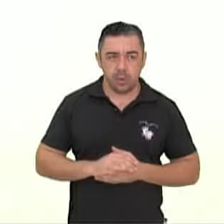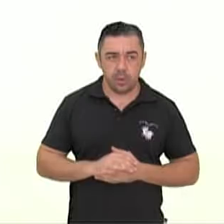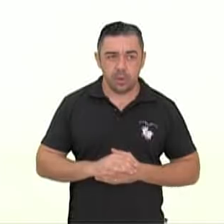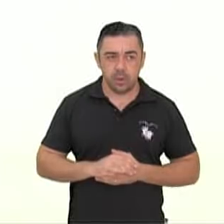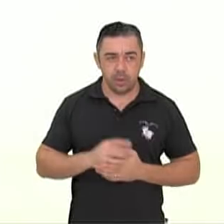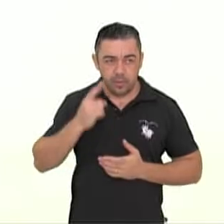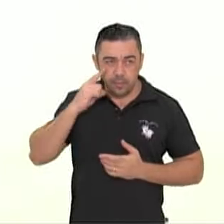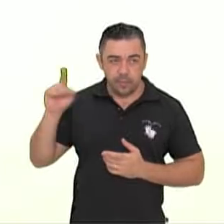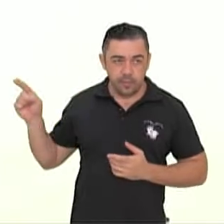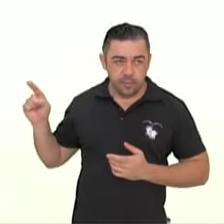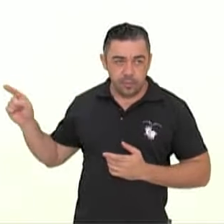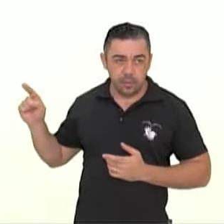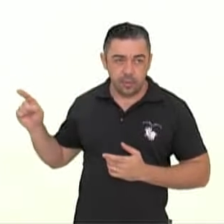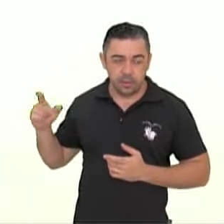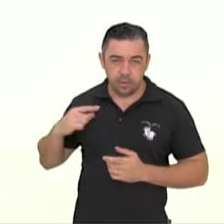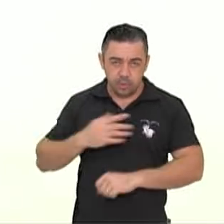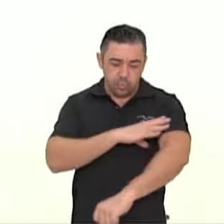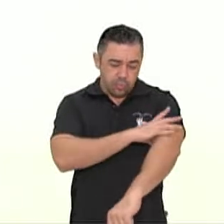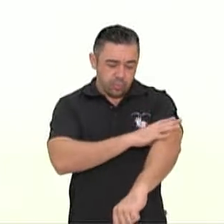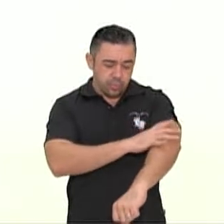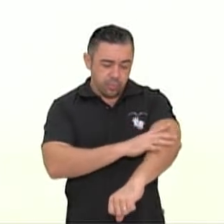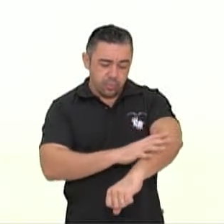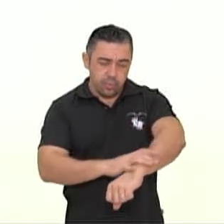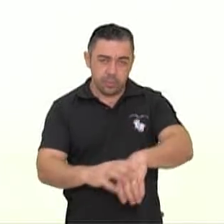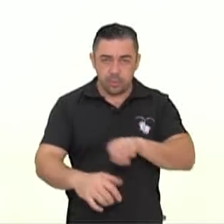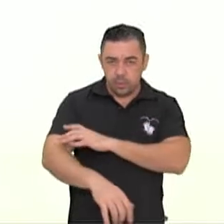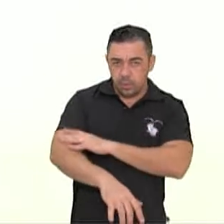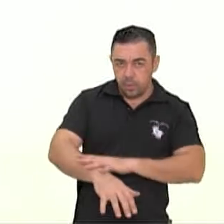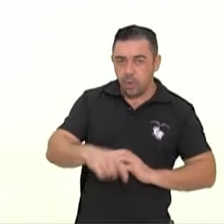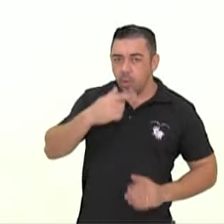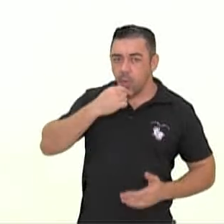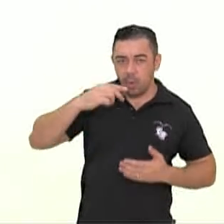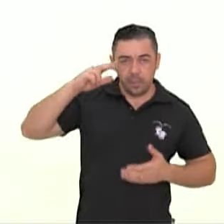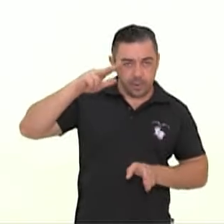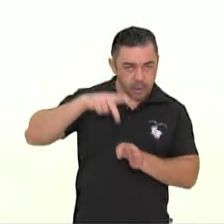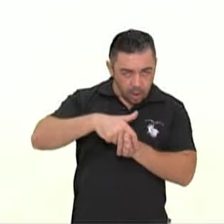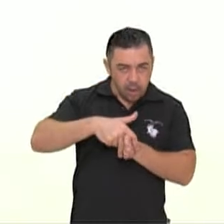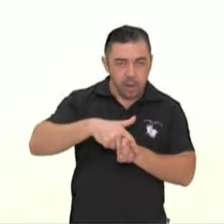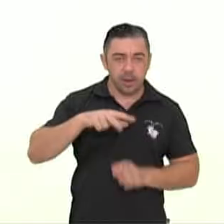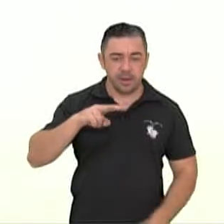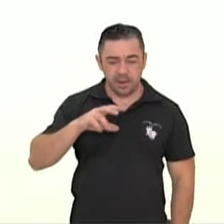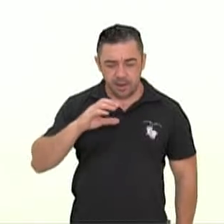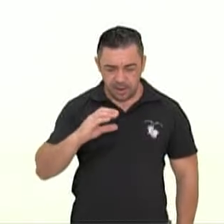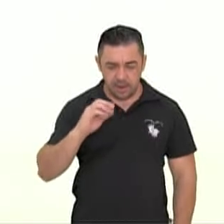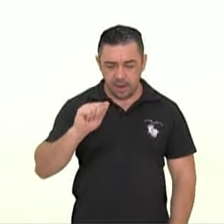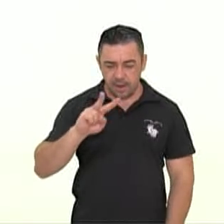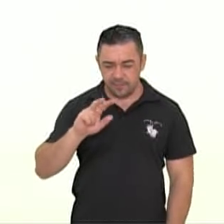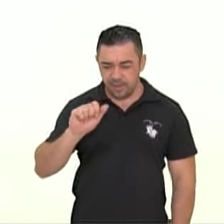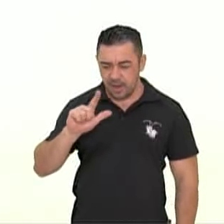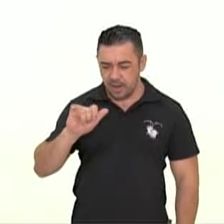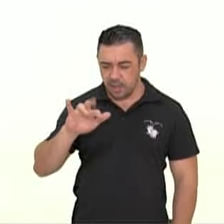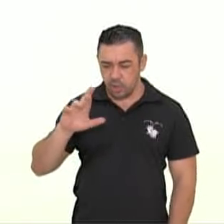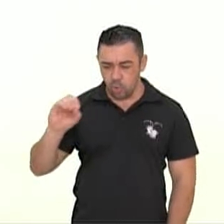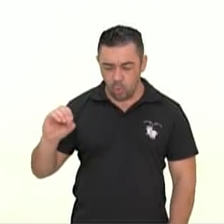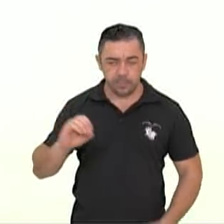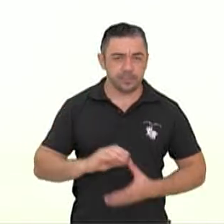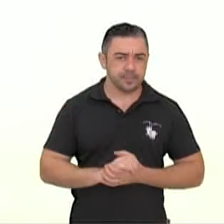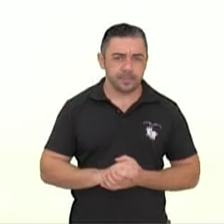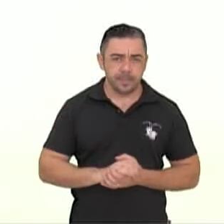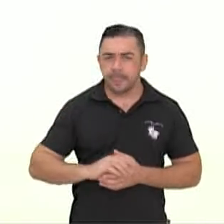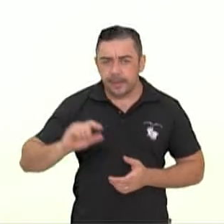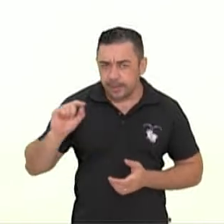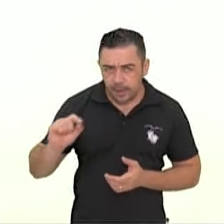exemplo, está representando uma espécie de uma malha, né? Cavaleiro, né, professor? Pronto. Ok. Quem eram